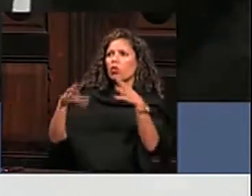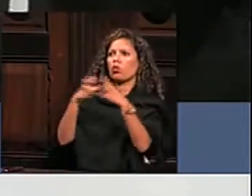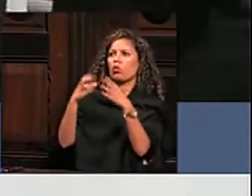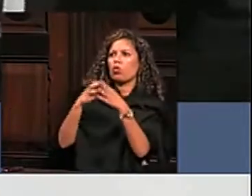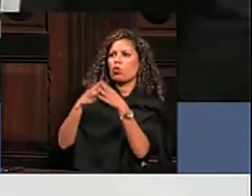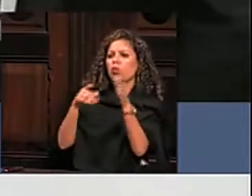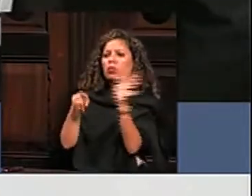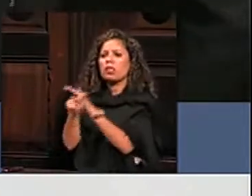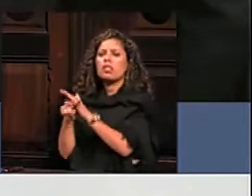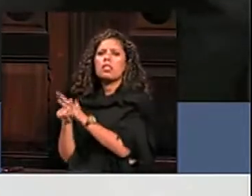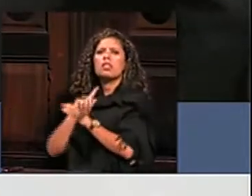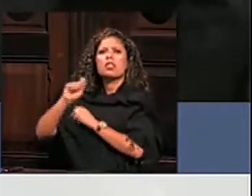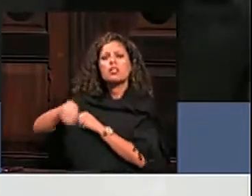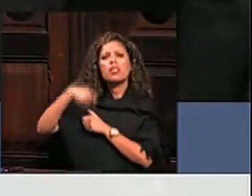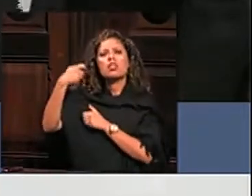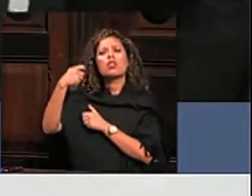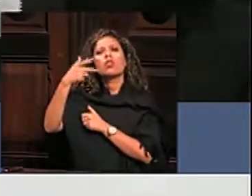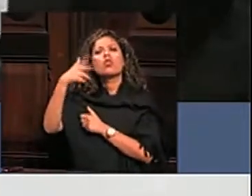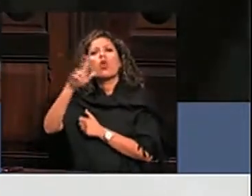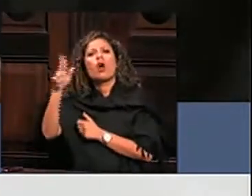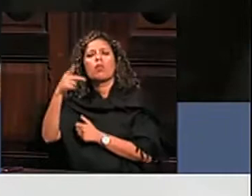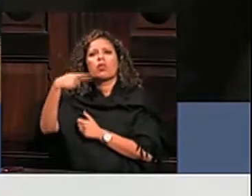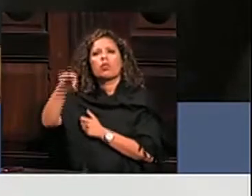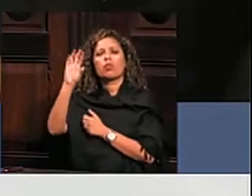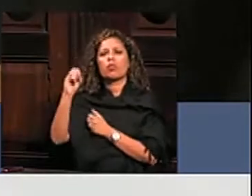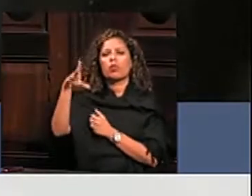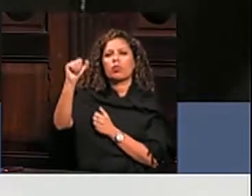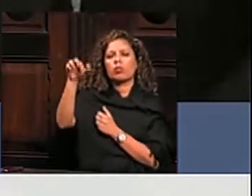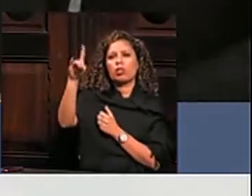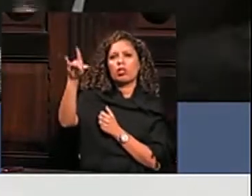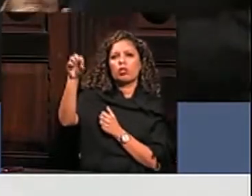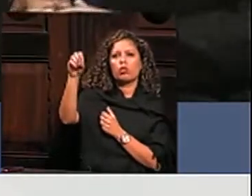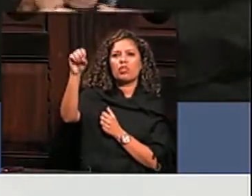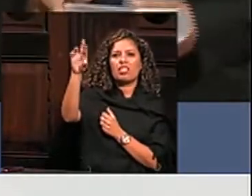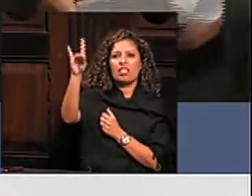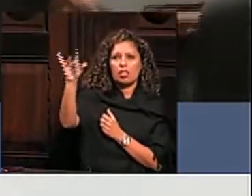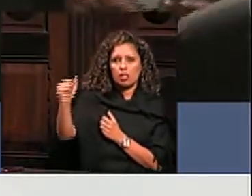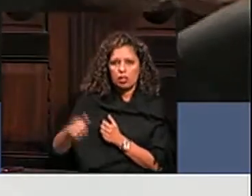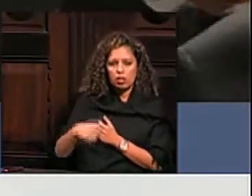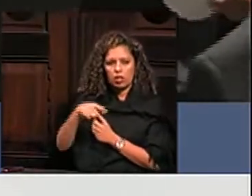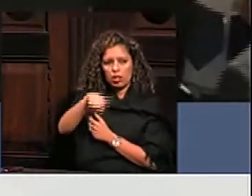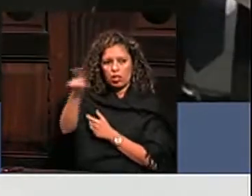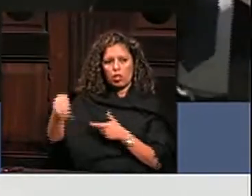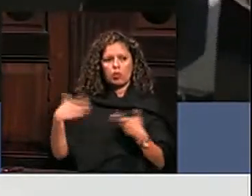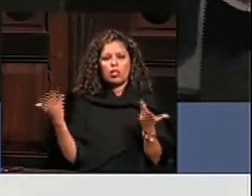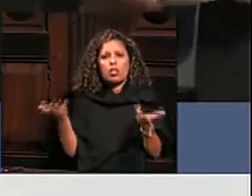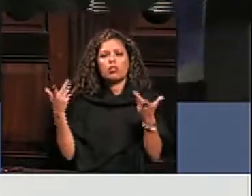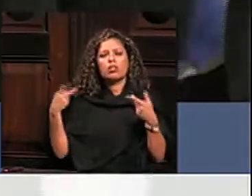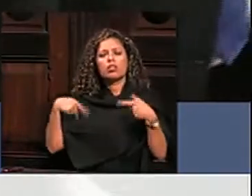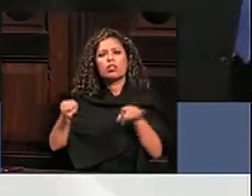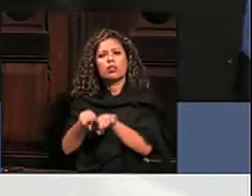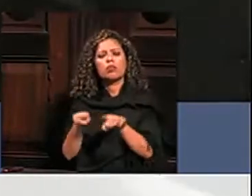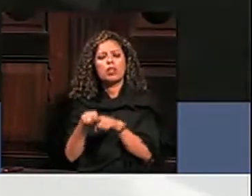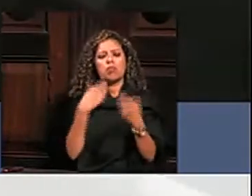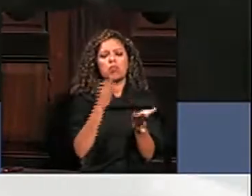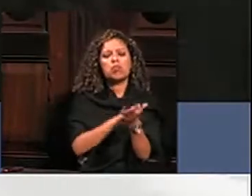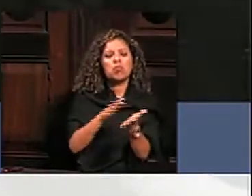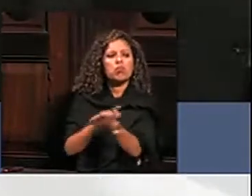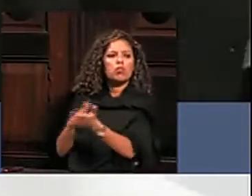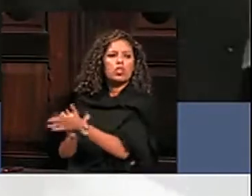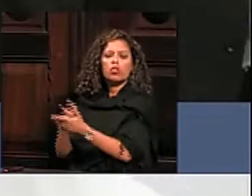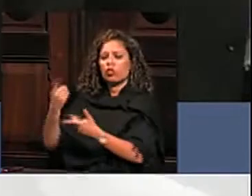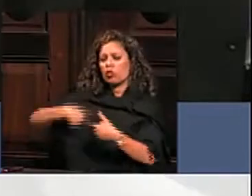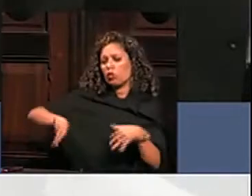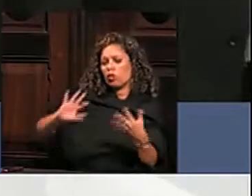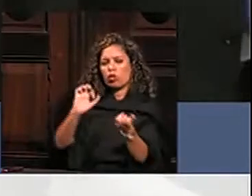Rio de Janeiro. E também, senhor presidente, gostaria de saudar e dizer que estamos